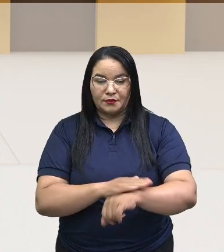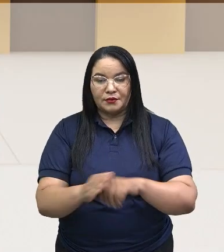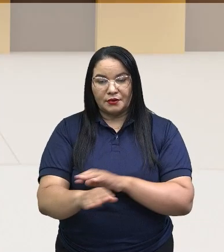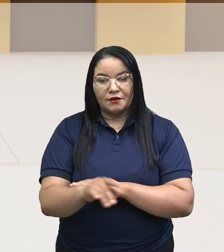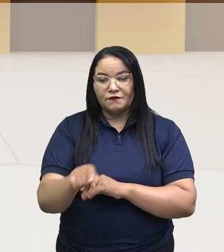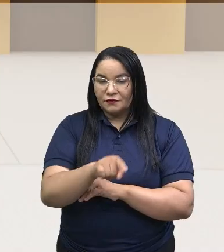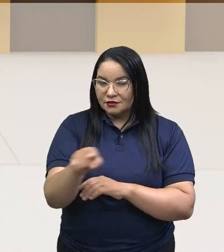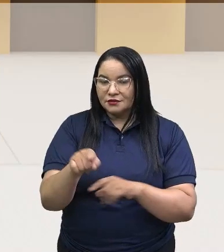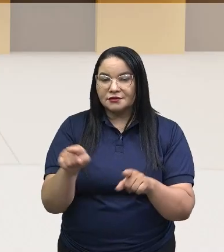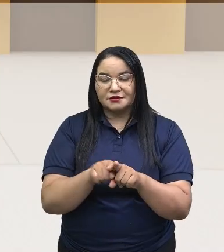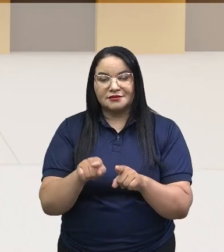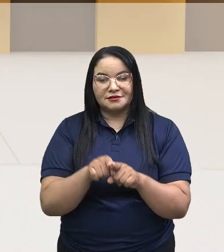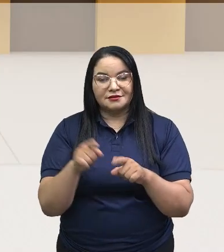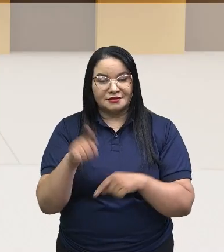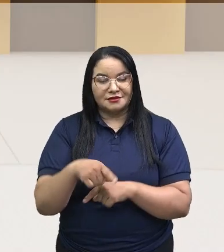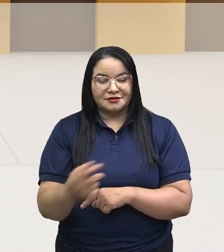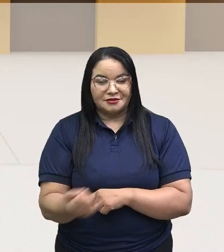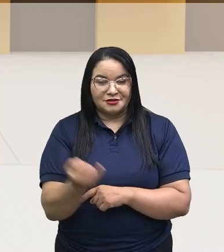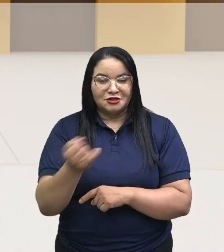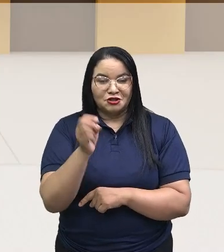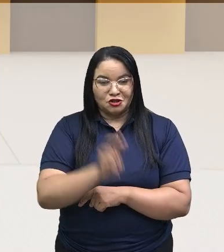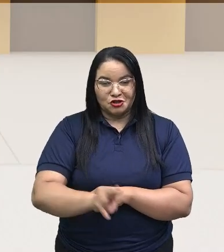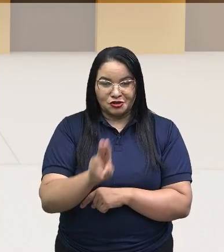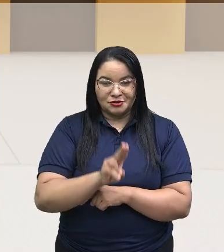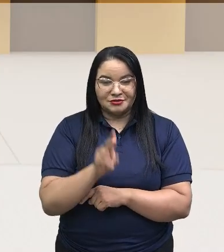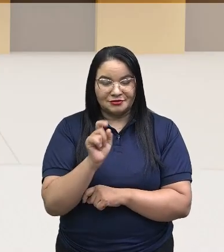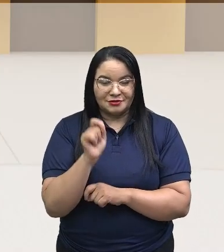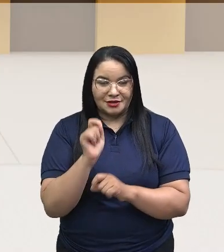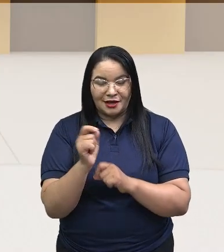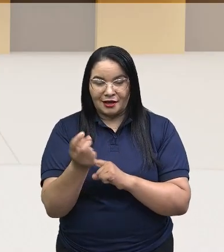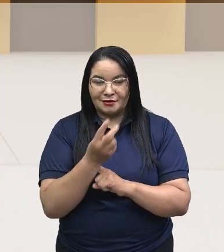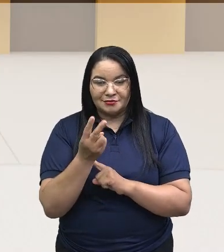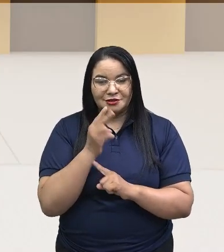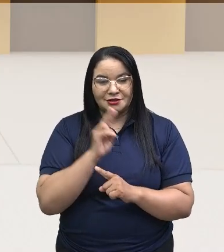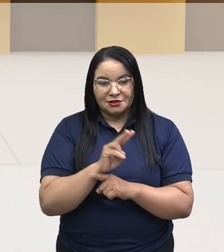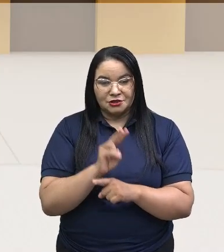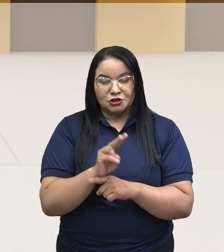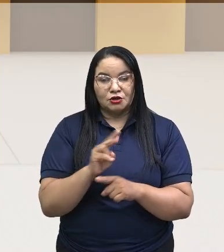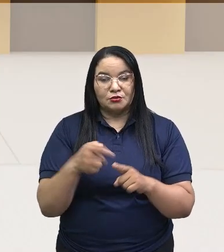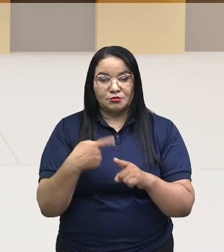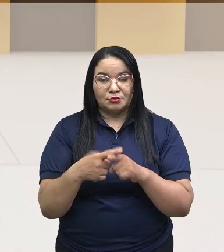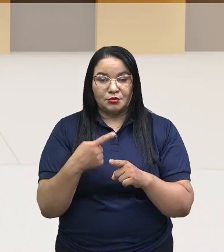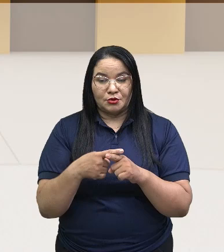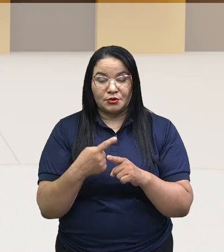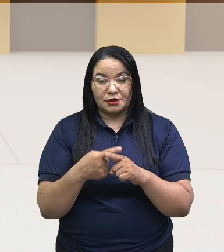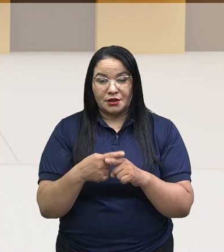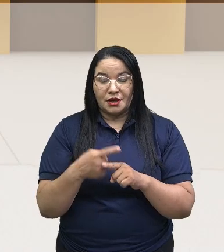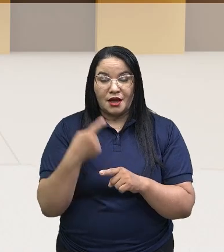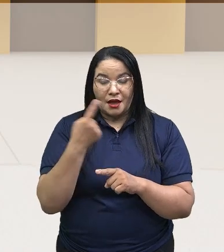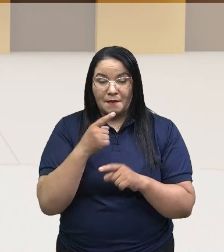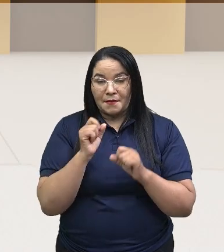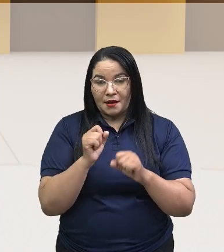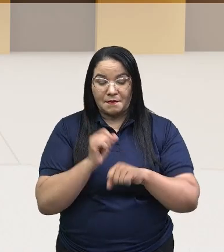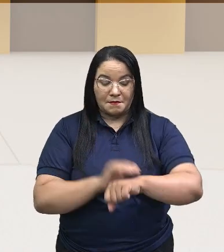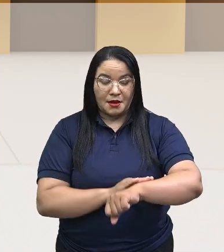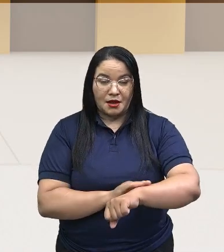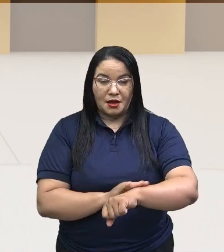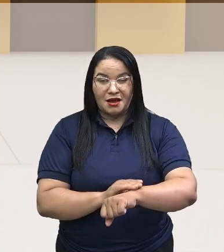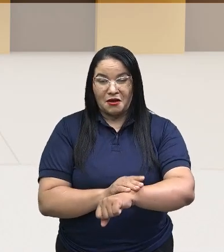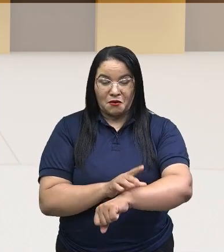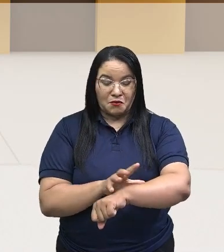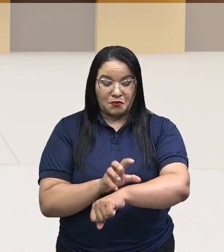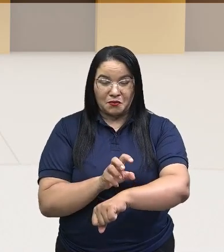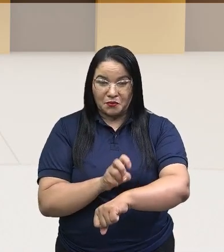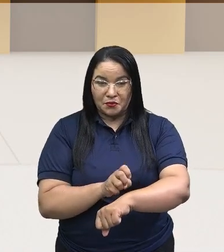que é importante, aliás, usarmos. Não queima, mas causa envelhecimento precoce, manchas